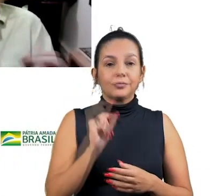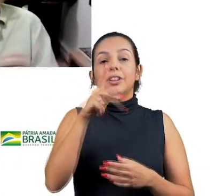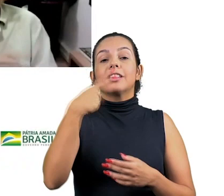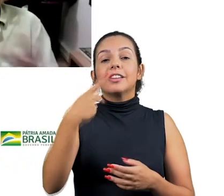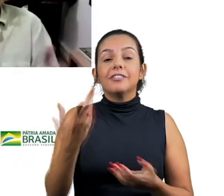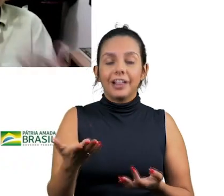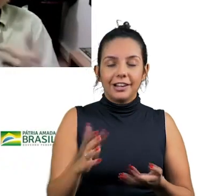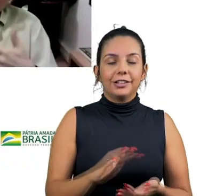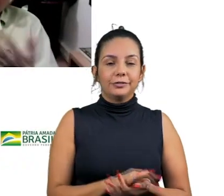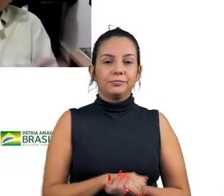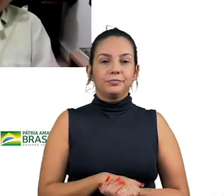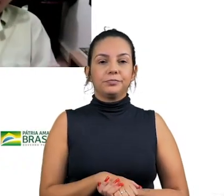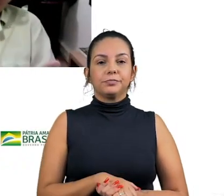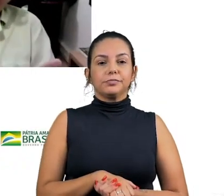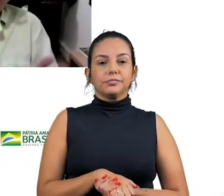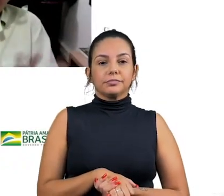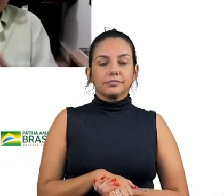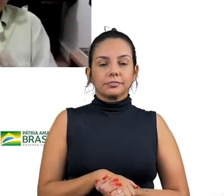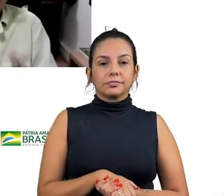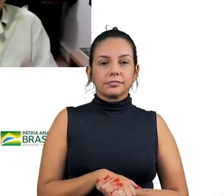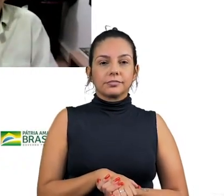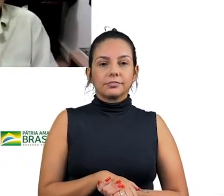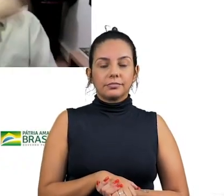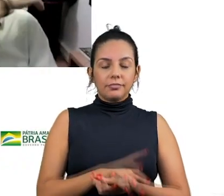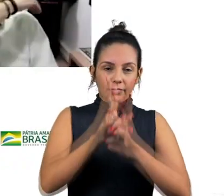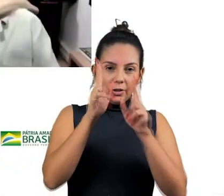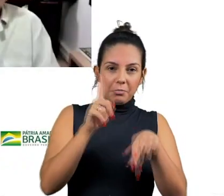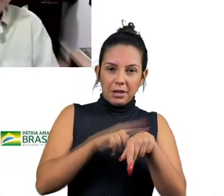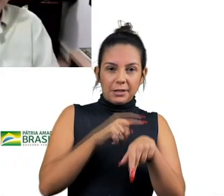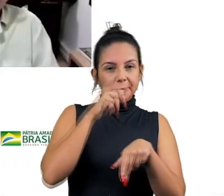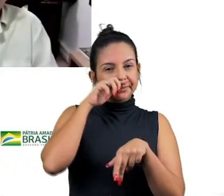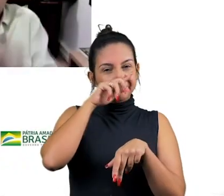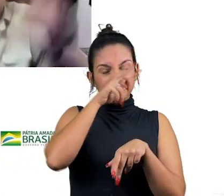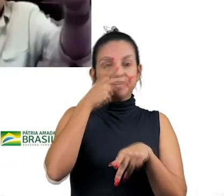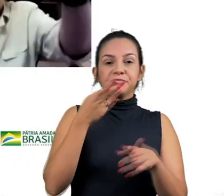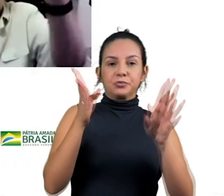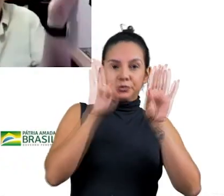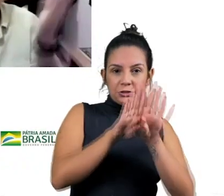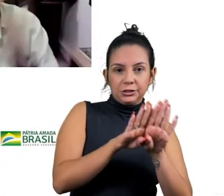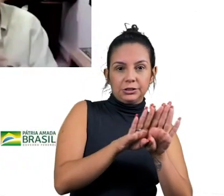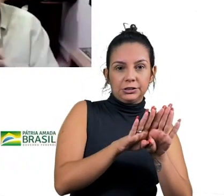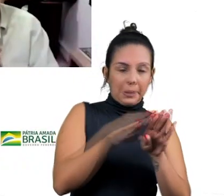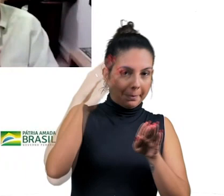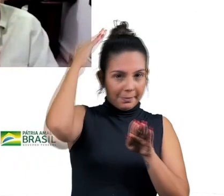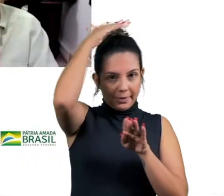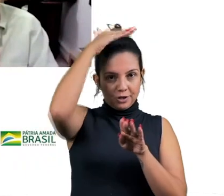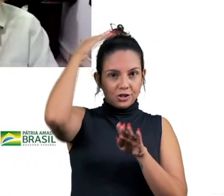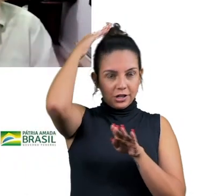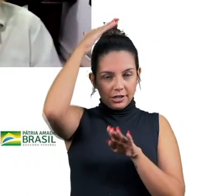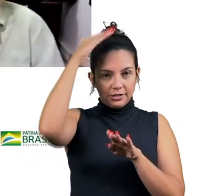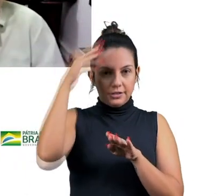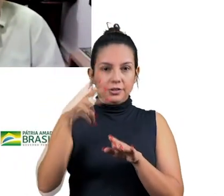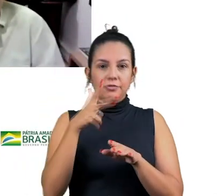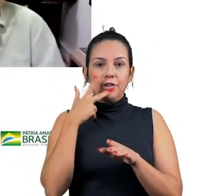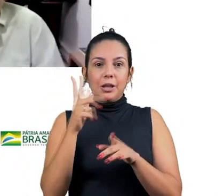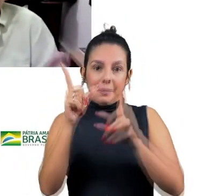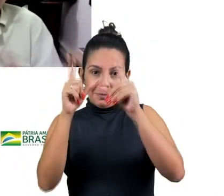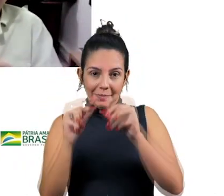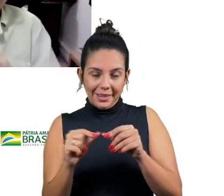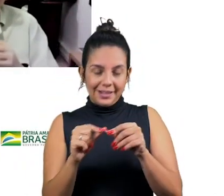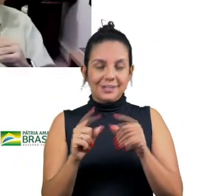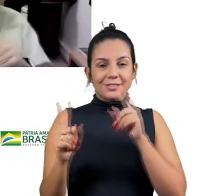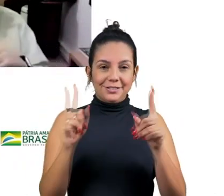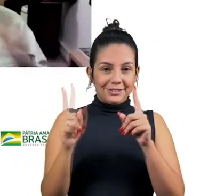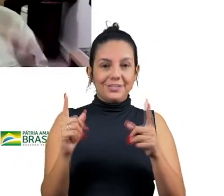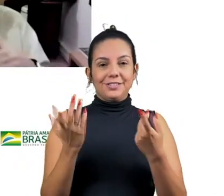falando, né? E as reações são as mesmas. Quer dizer, se o cara diz assim, vamos fechar para os mexicanos, sopa, menos concorrência,